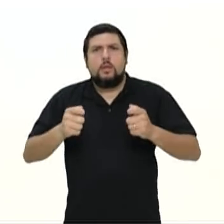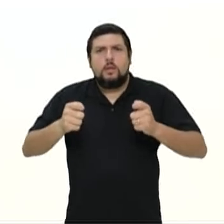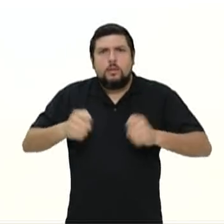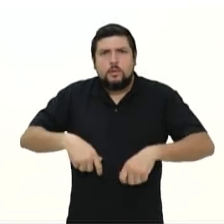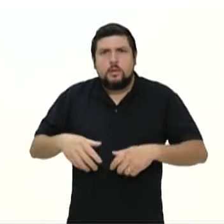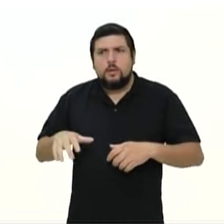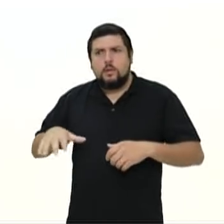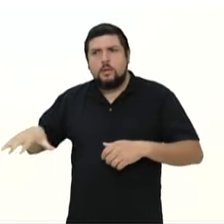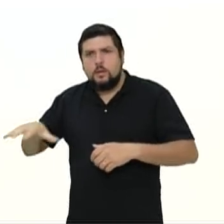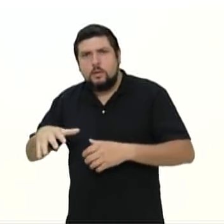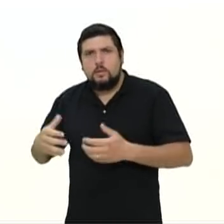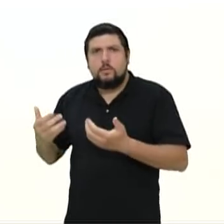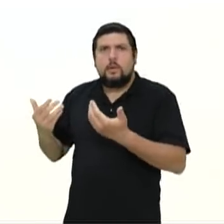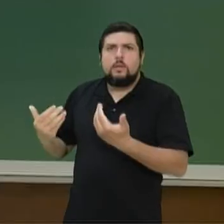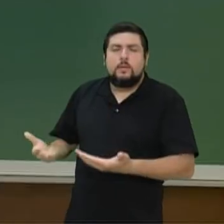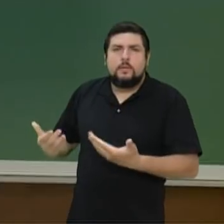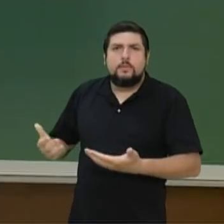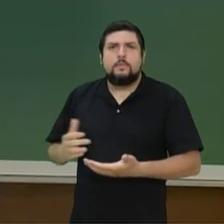pouco mais leve.